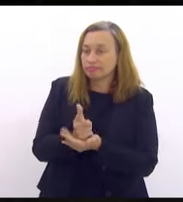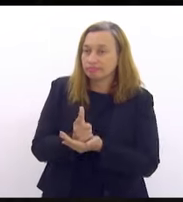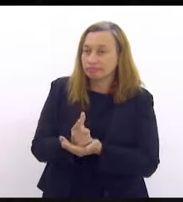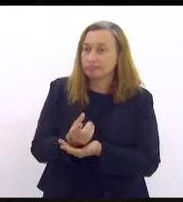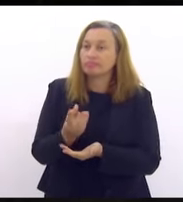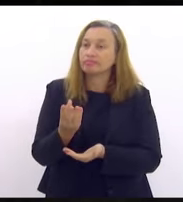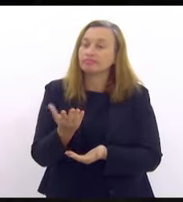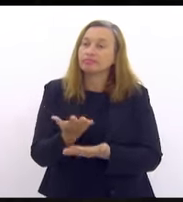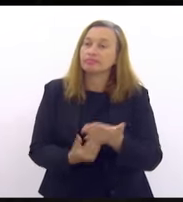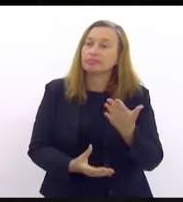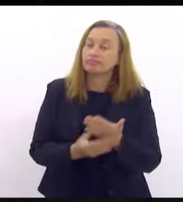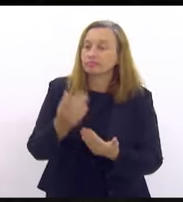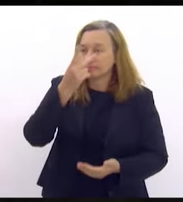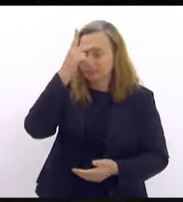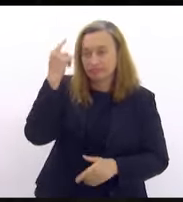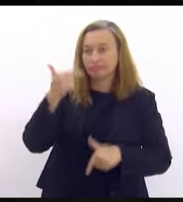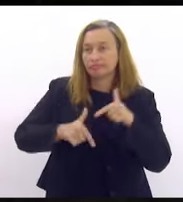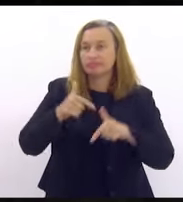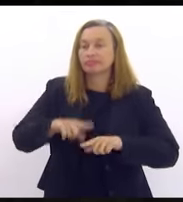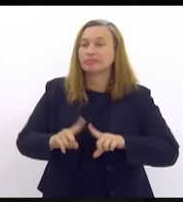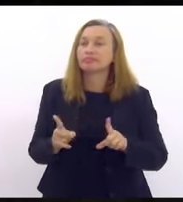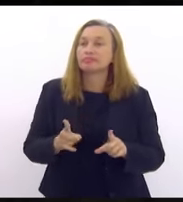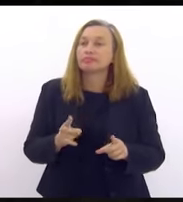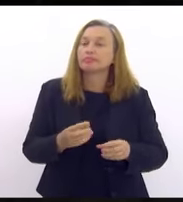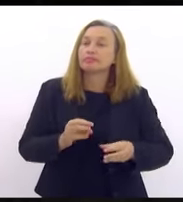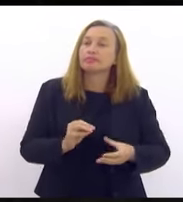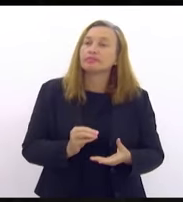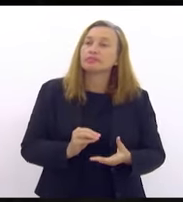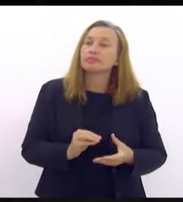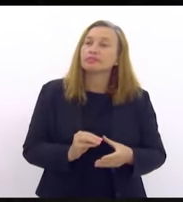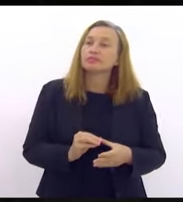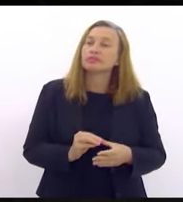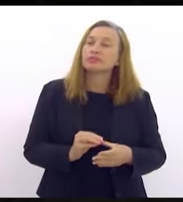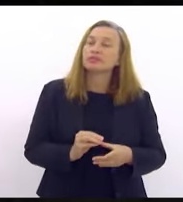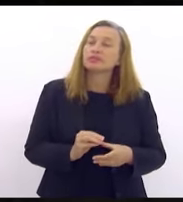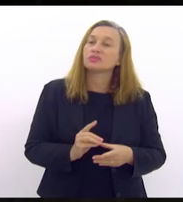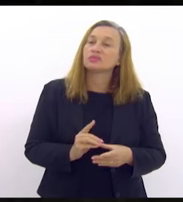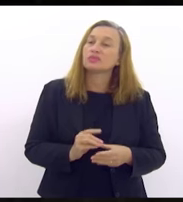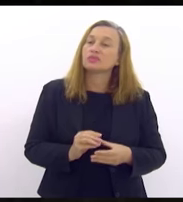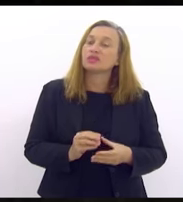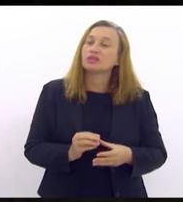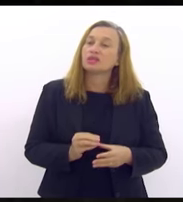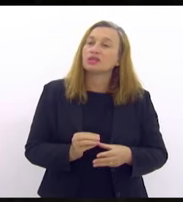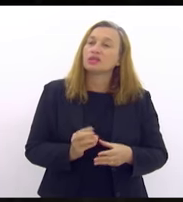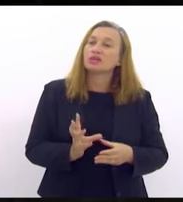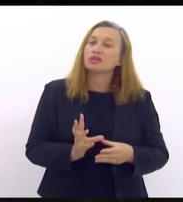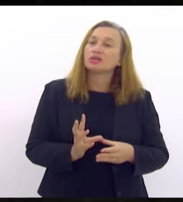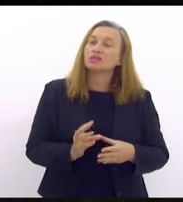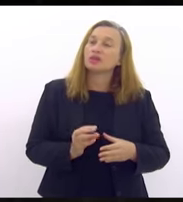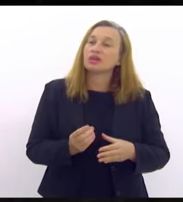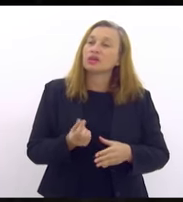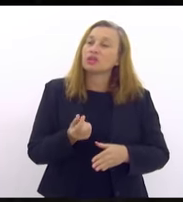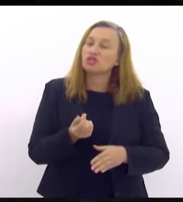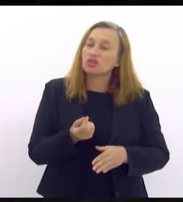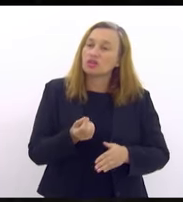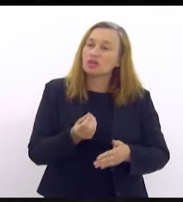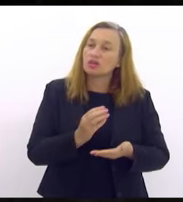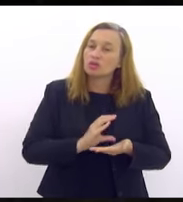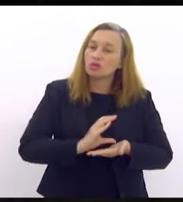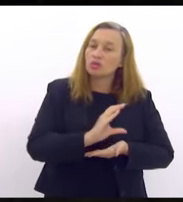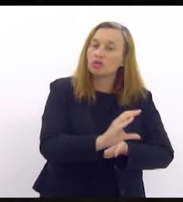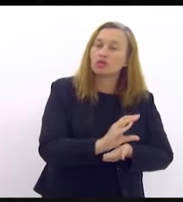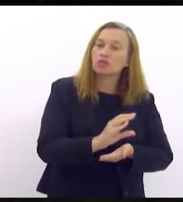Trabalhador mas depos est and num sistema parecido com fundo de garantia Então você teria